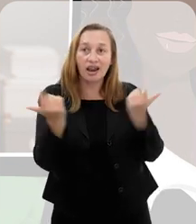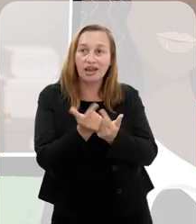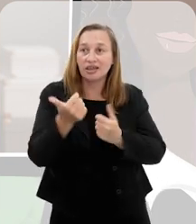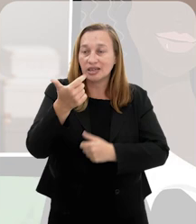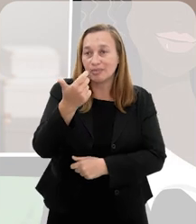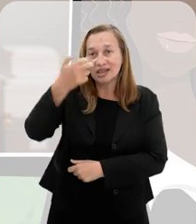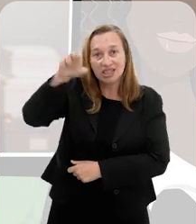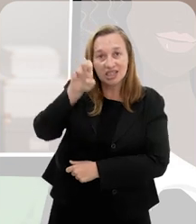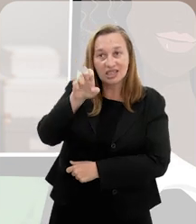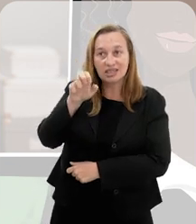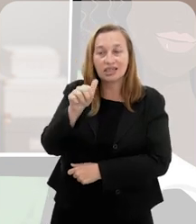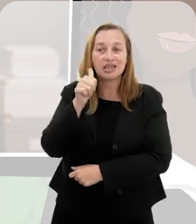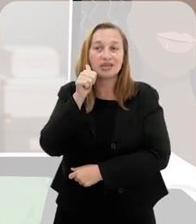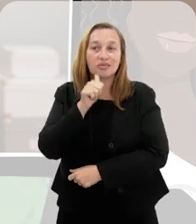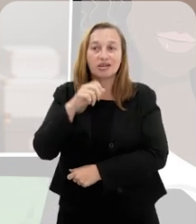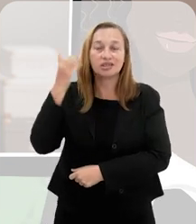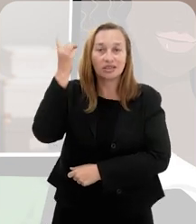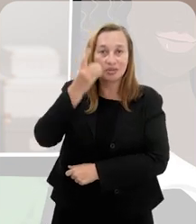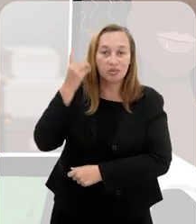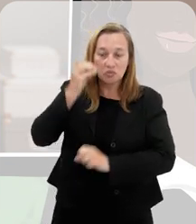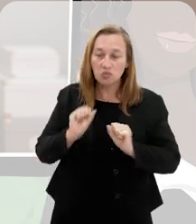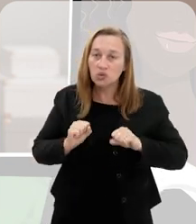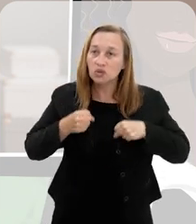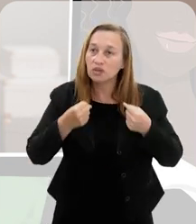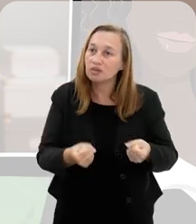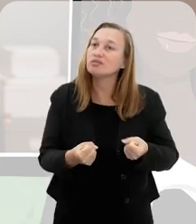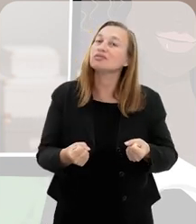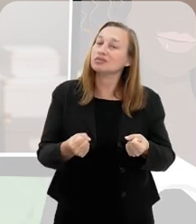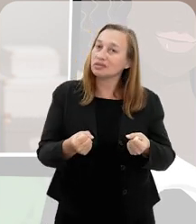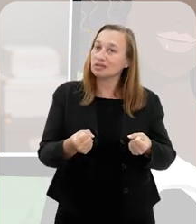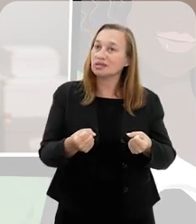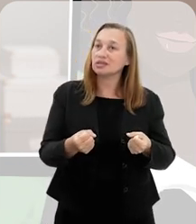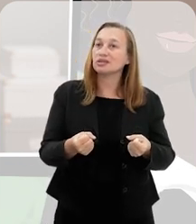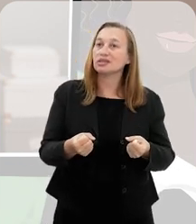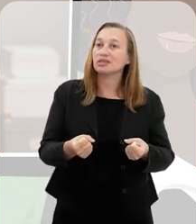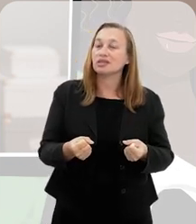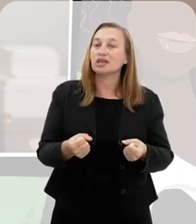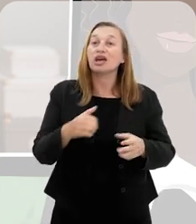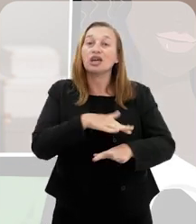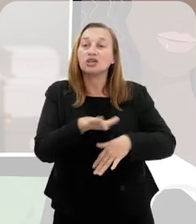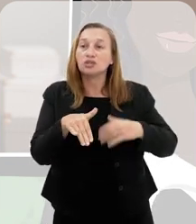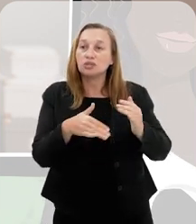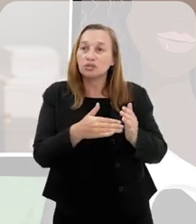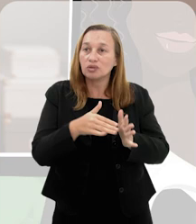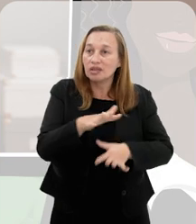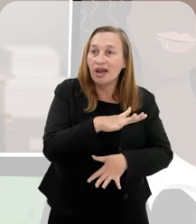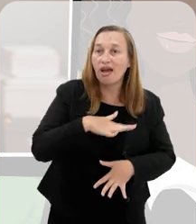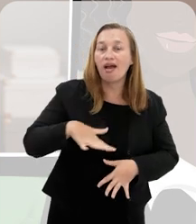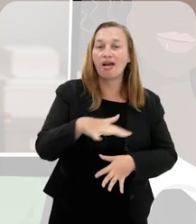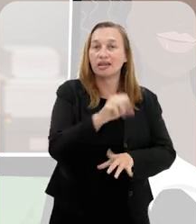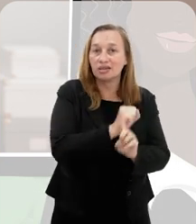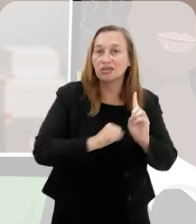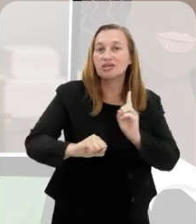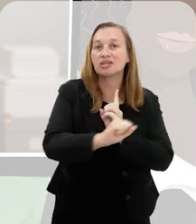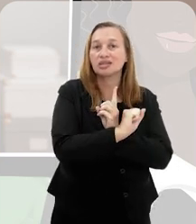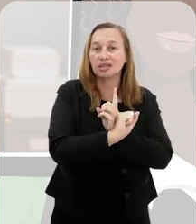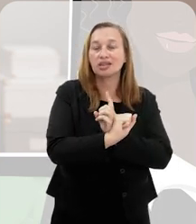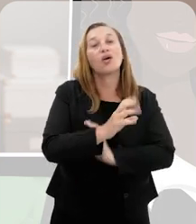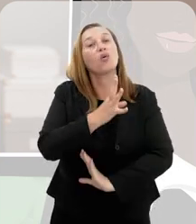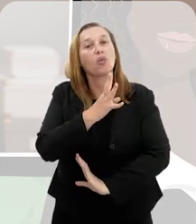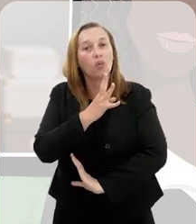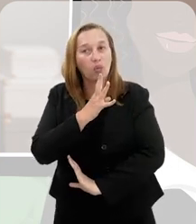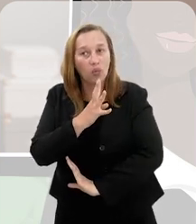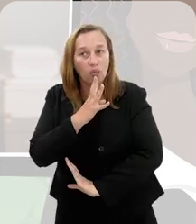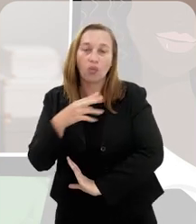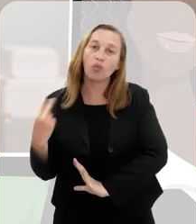na Alerj pelas 15 deputadas que se empenham para que a contribuição das mulheres em todas as esferas da